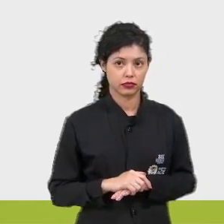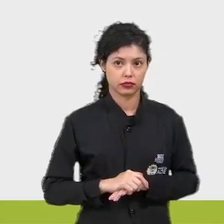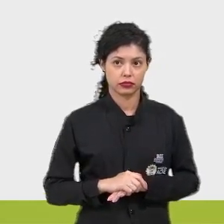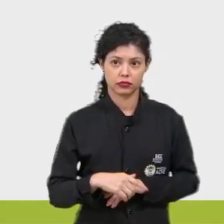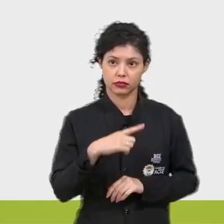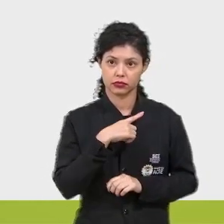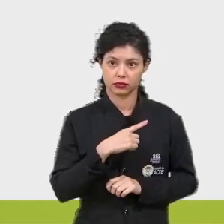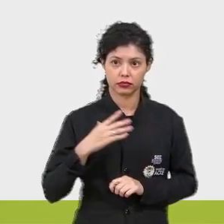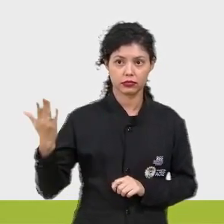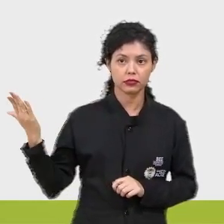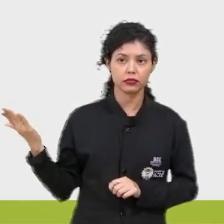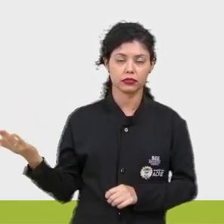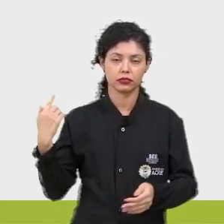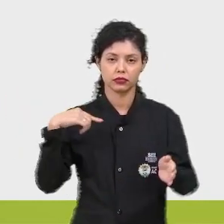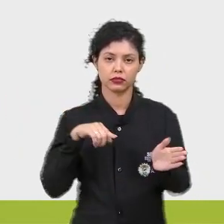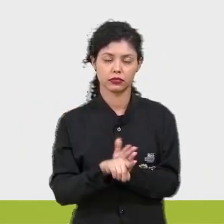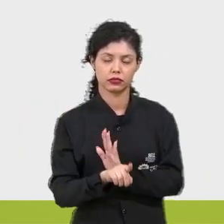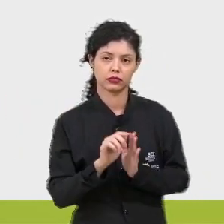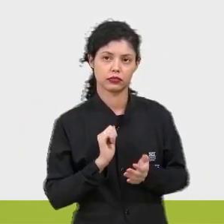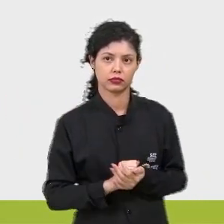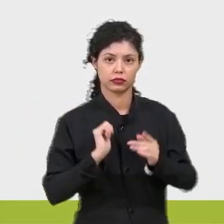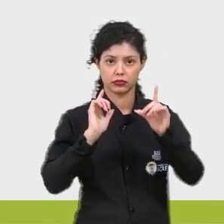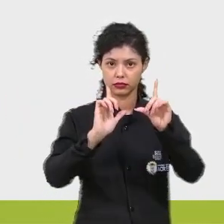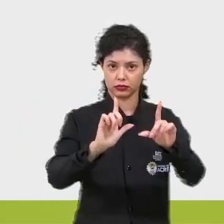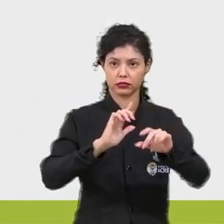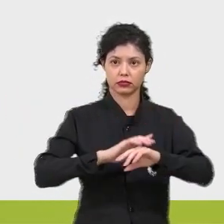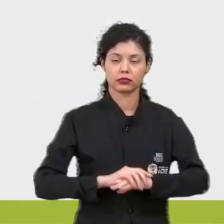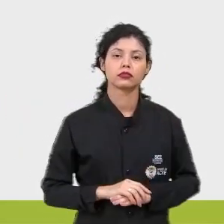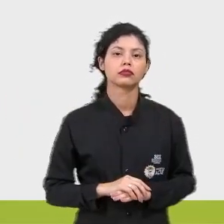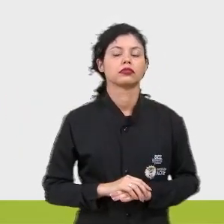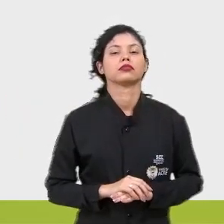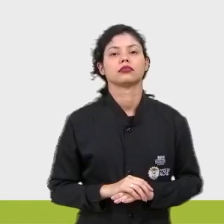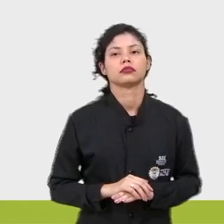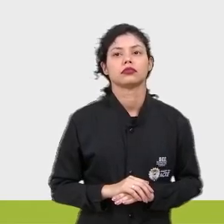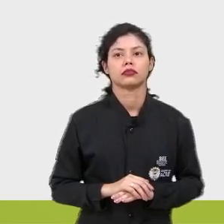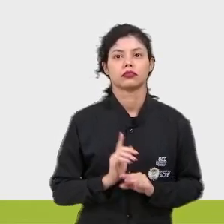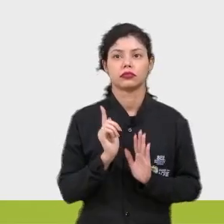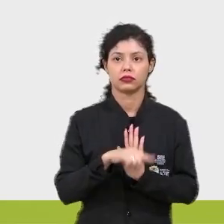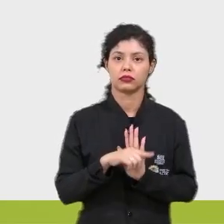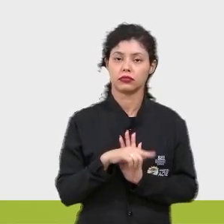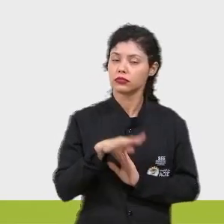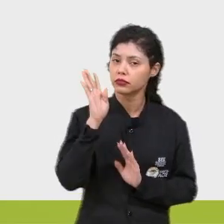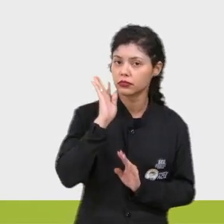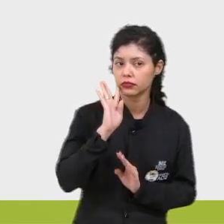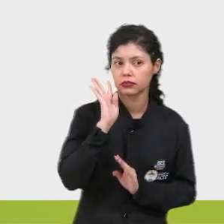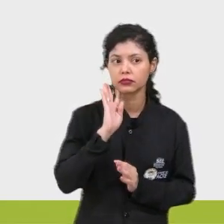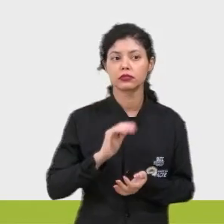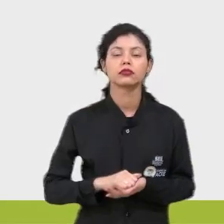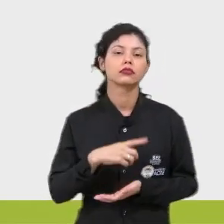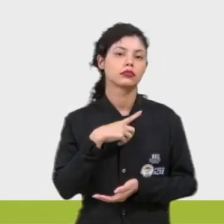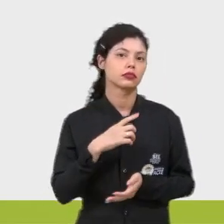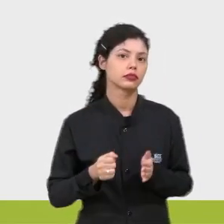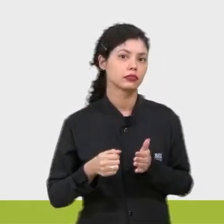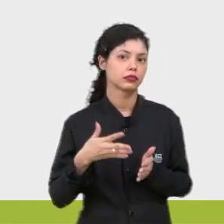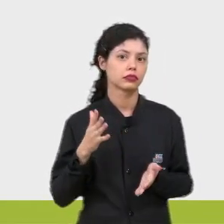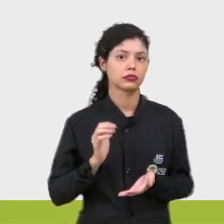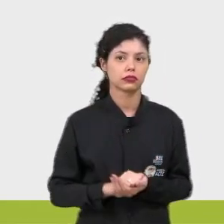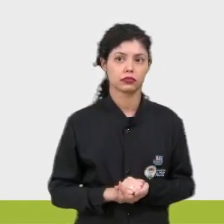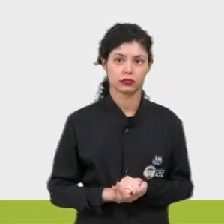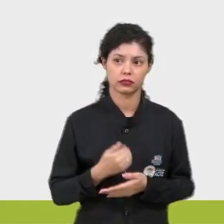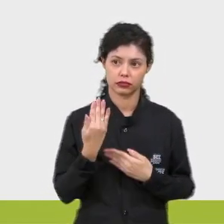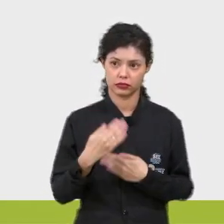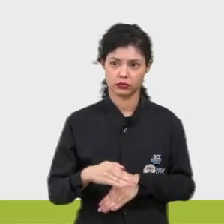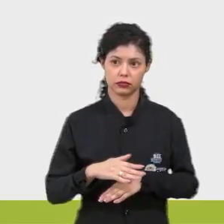nós temos essa questãozinha aí sobre charge. Charge é um gênero interessante que cai muito